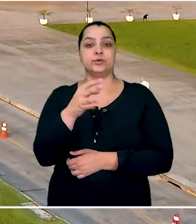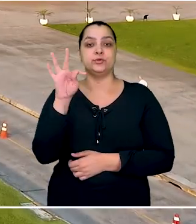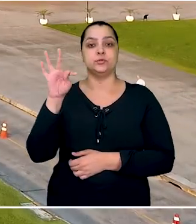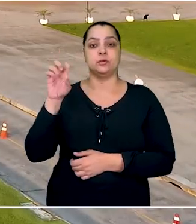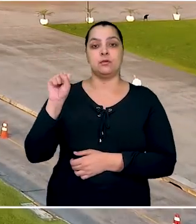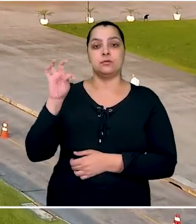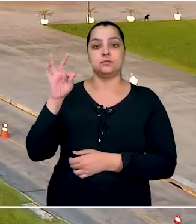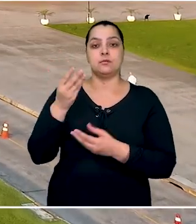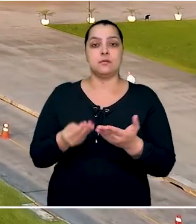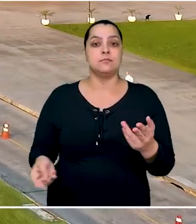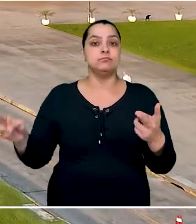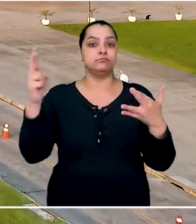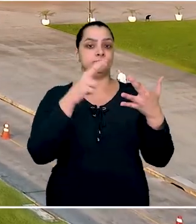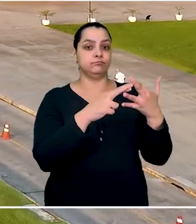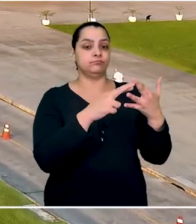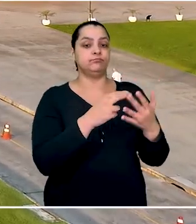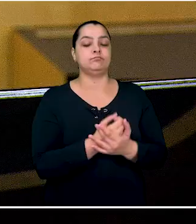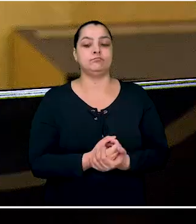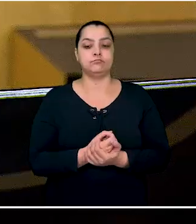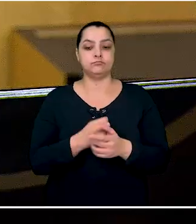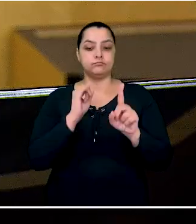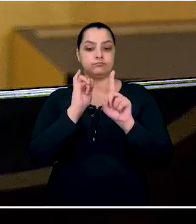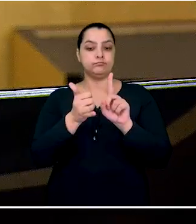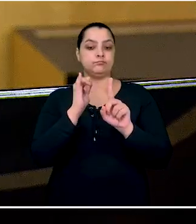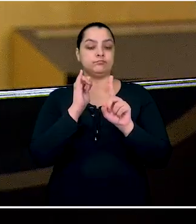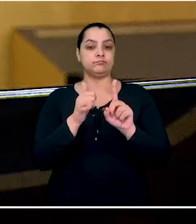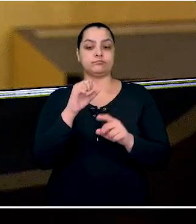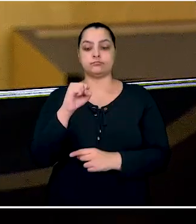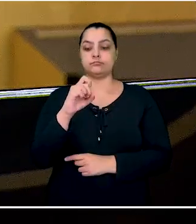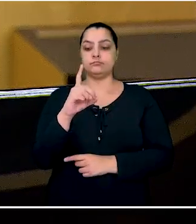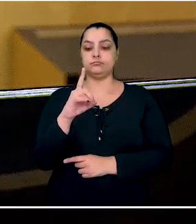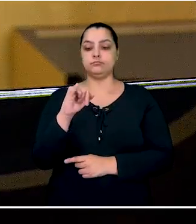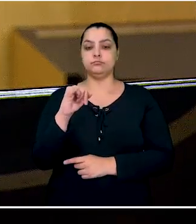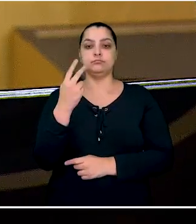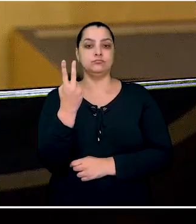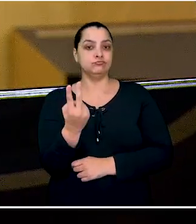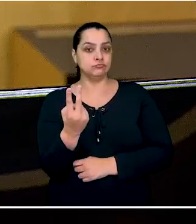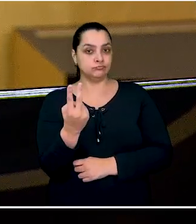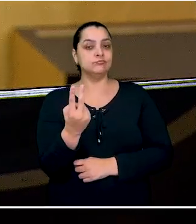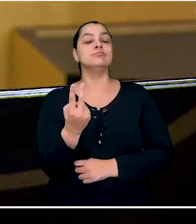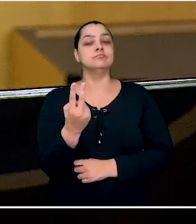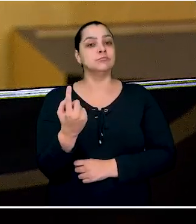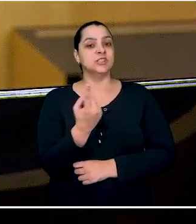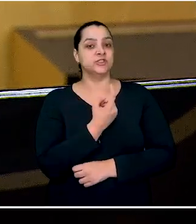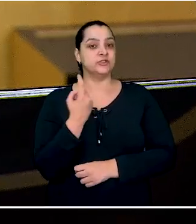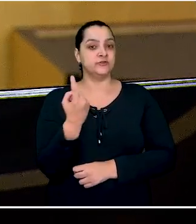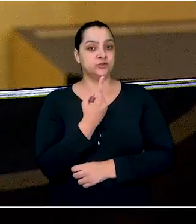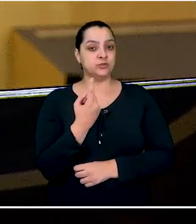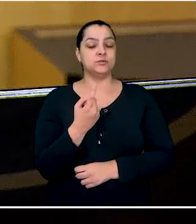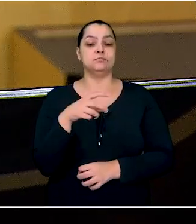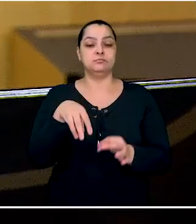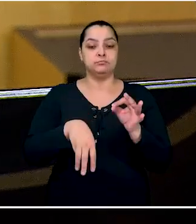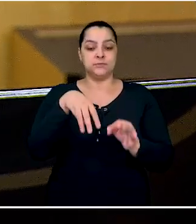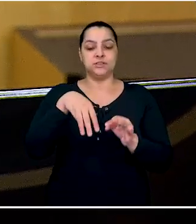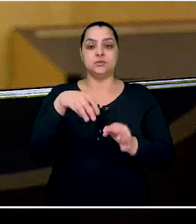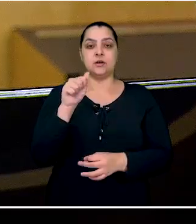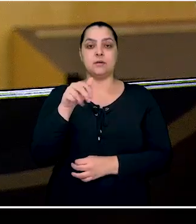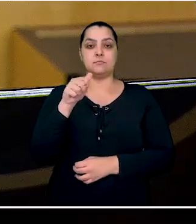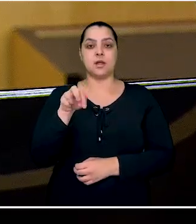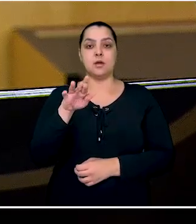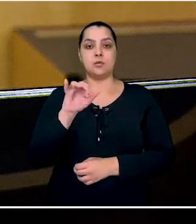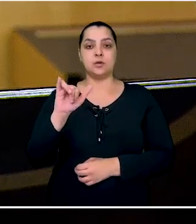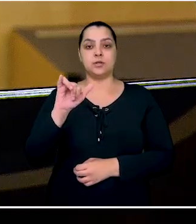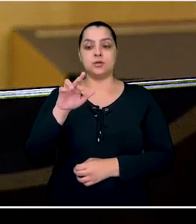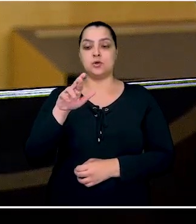então ao Tribunal Superior do Trabalho. O relator do caso na seção 2 de dissídios individuais, ministro